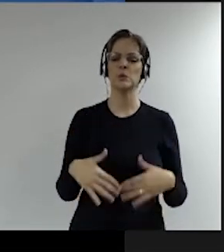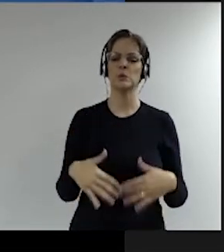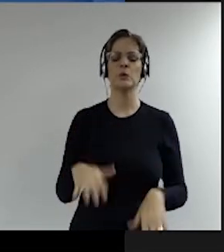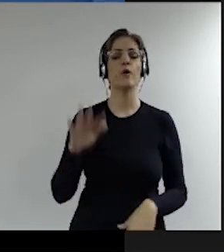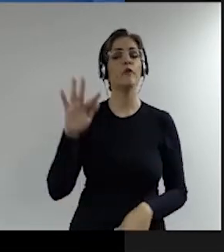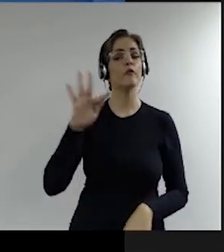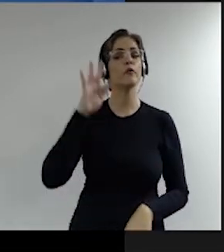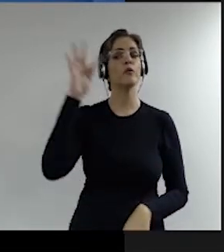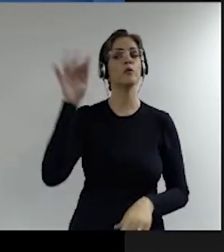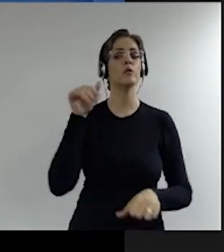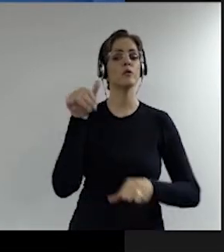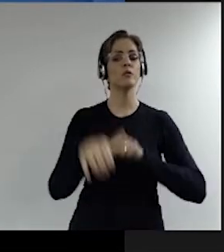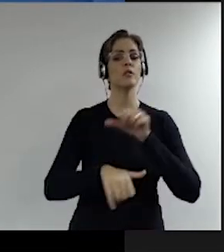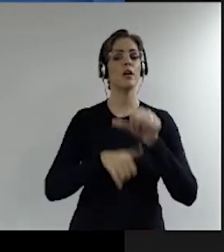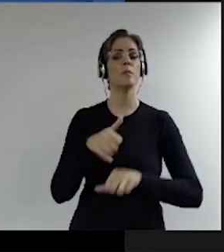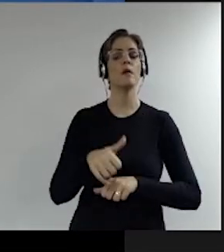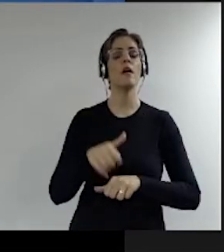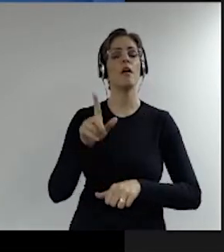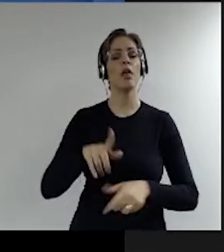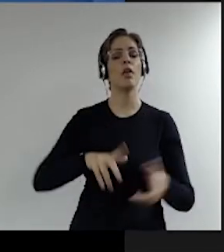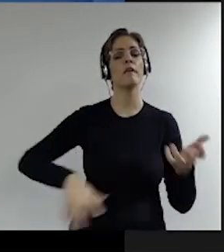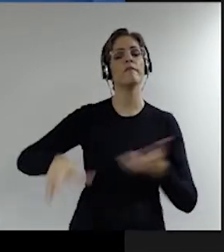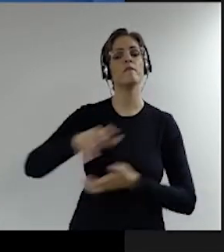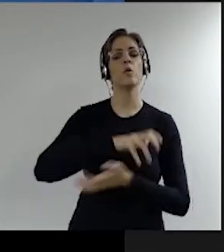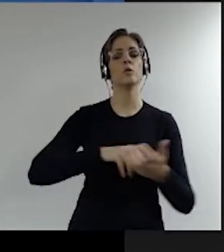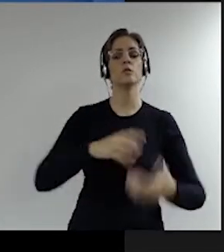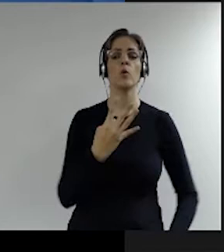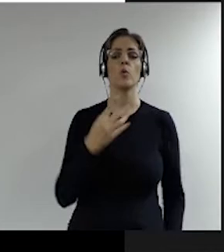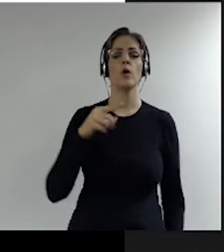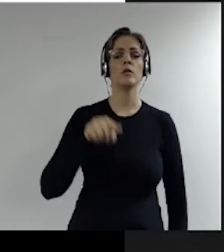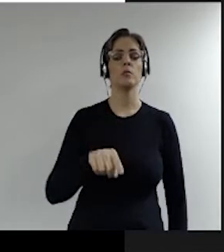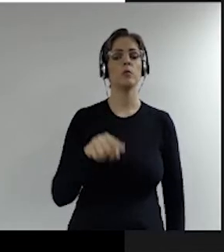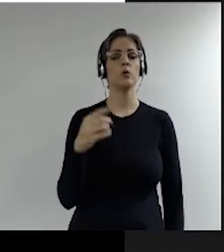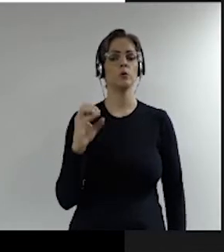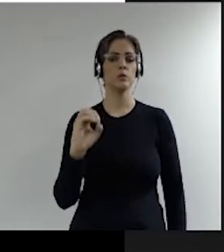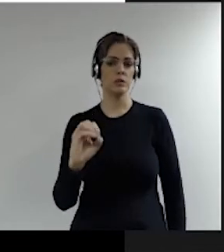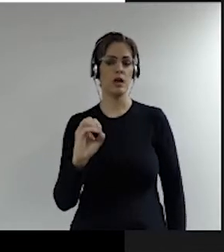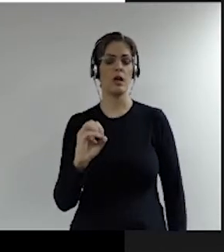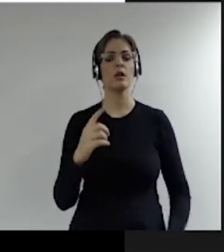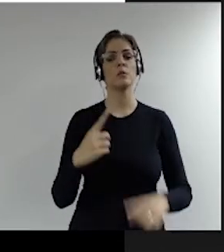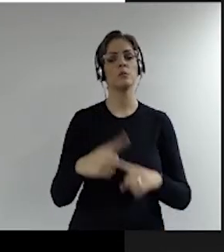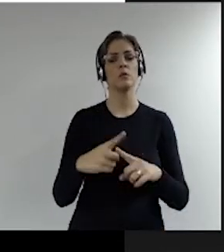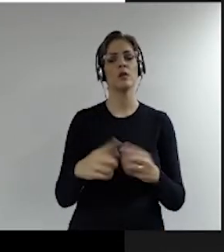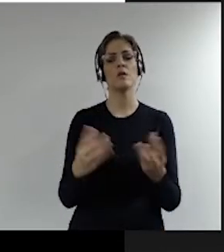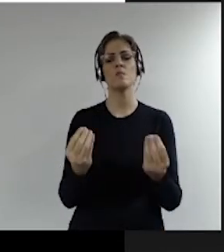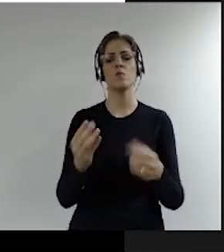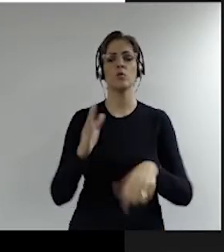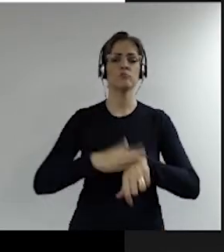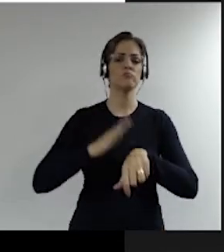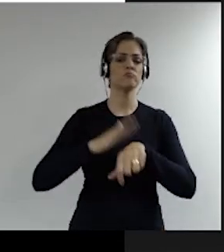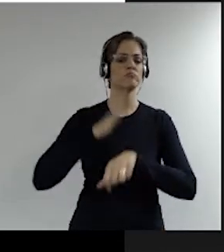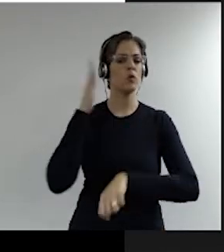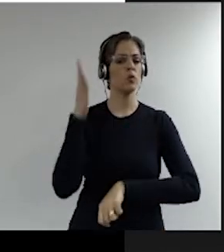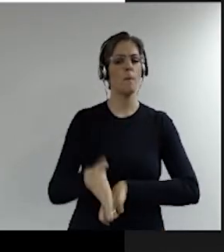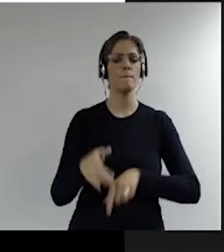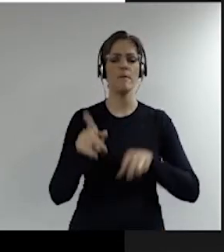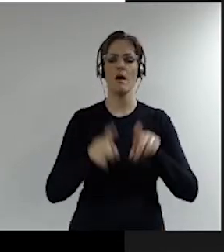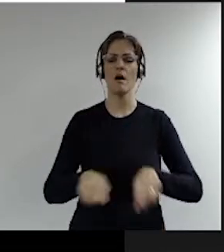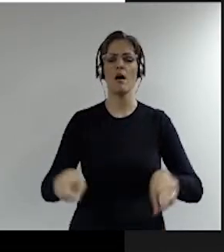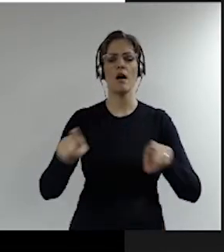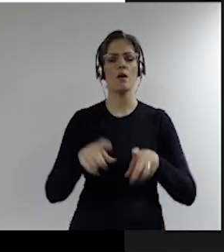a Revolução 4.0, em que a automação acelerada, a robotização, por assim